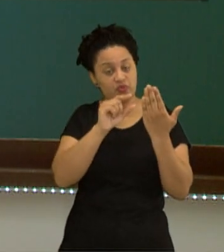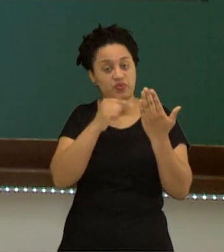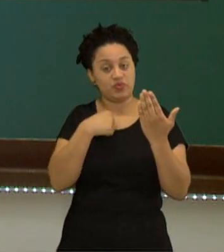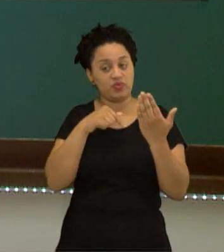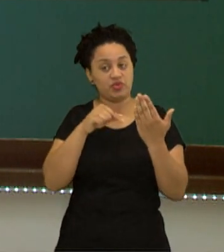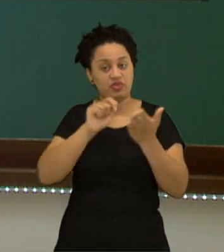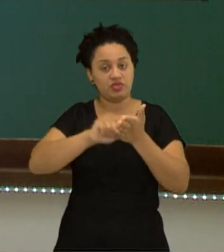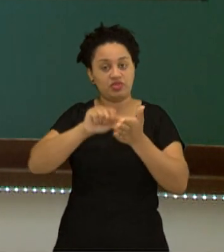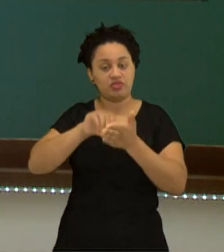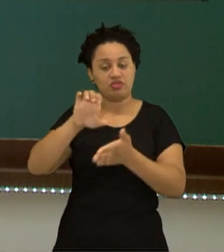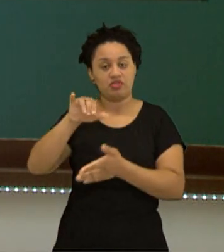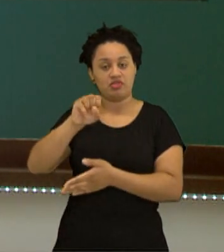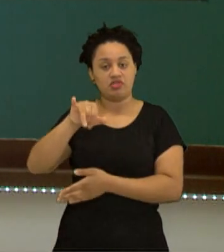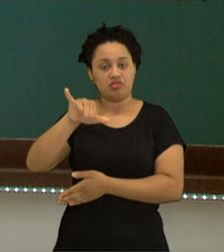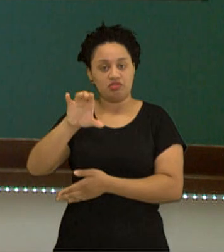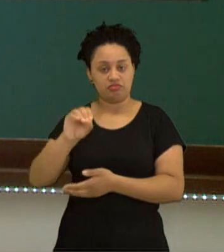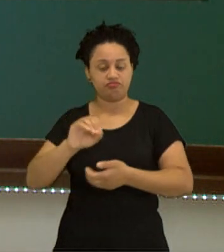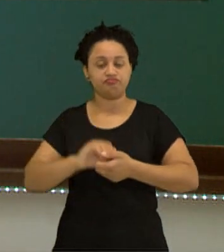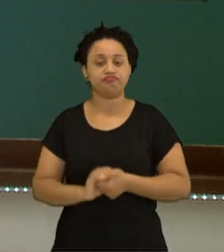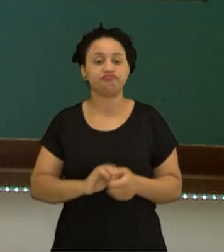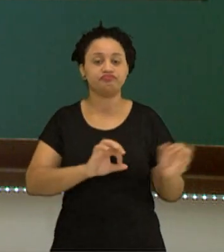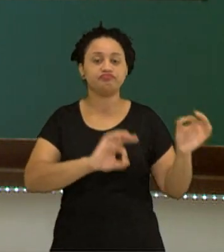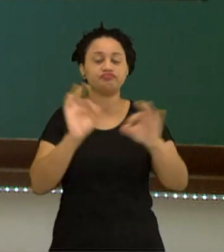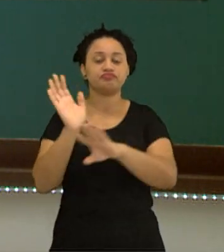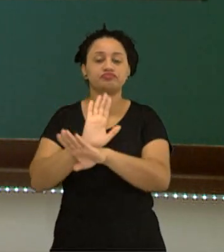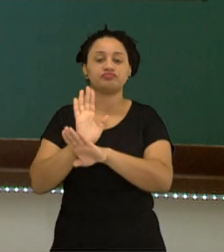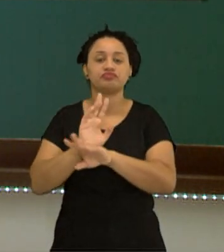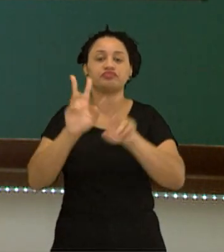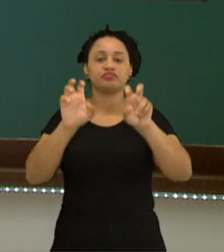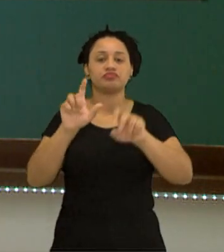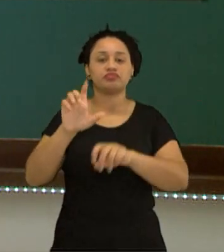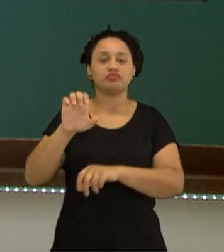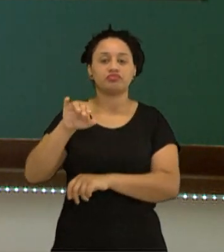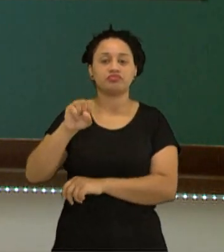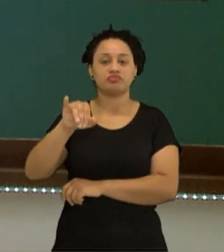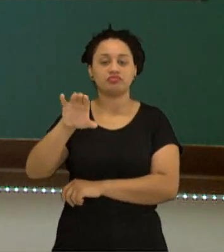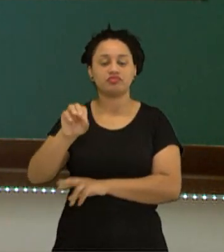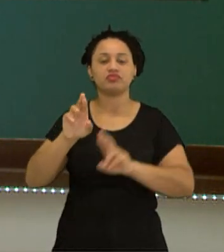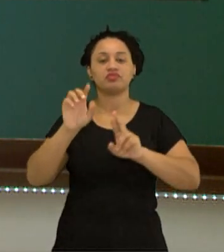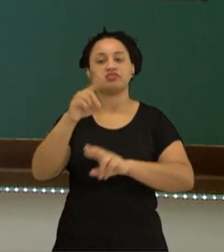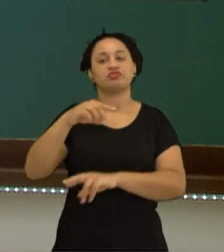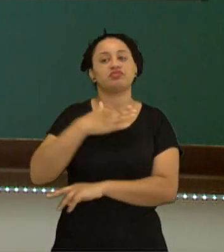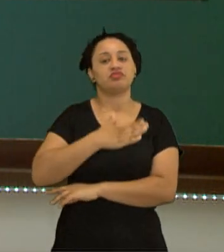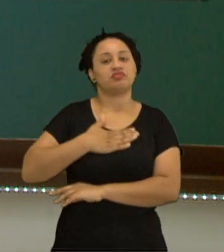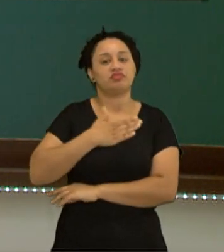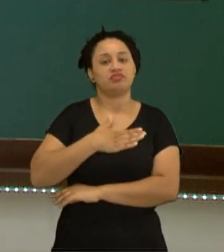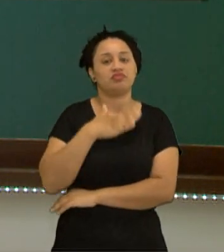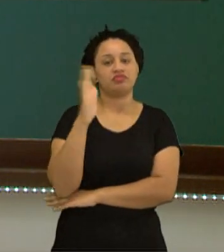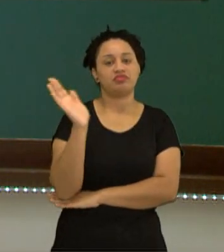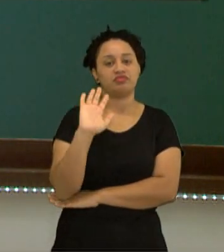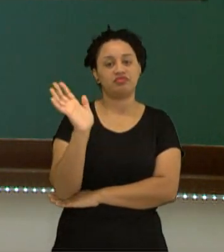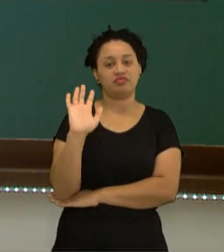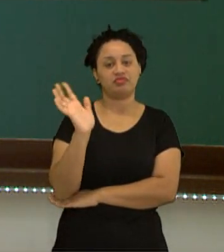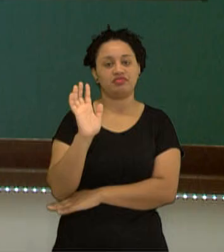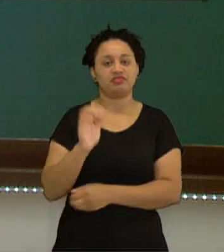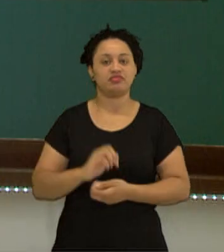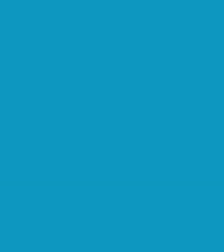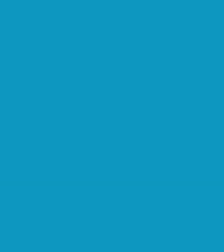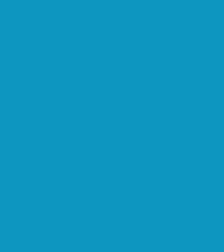ensaísta Carolina Vigna. Nesse vídeo nós falamos sobre ensaio, espero que vocês tenham gostado, até breve!